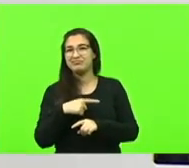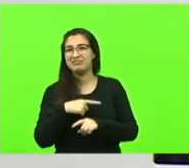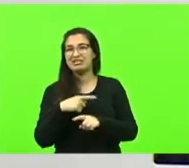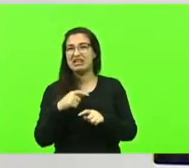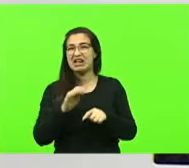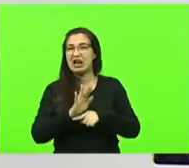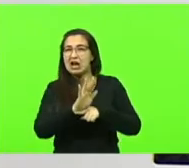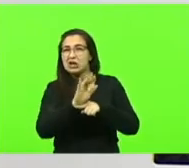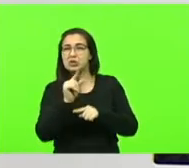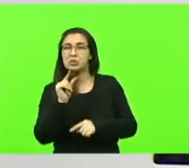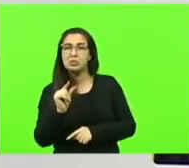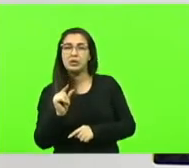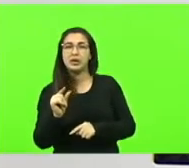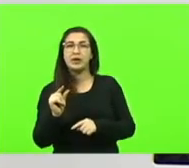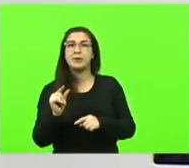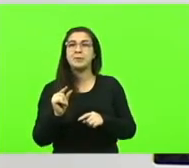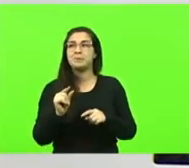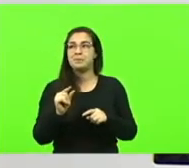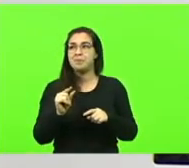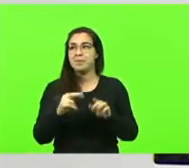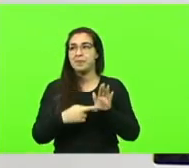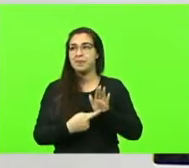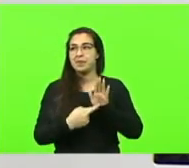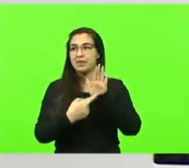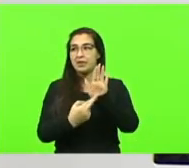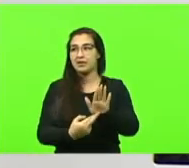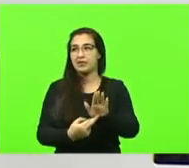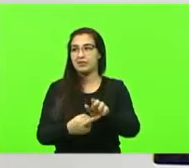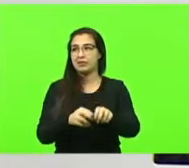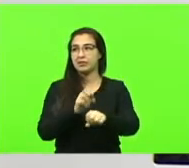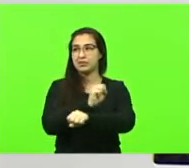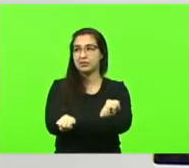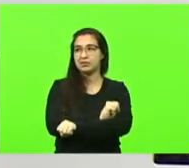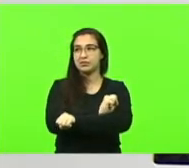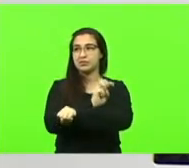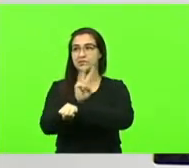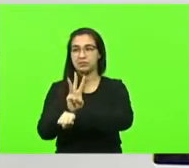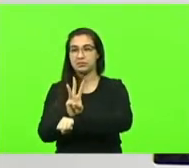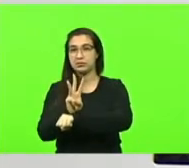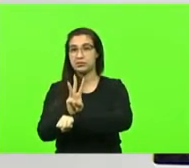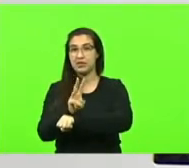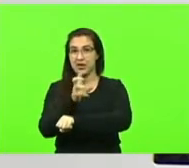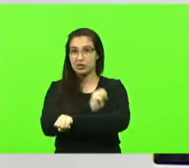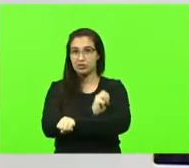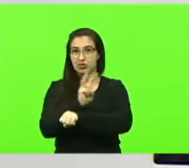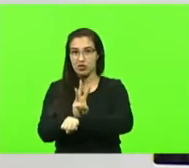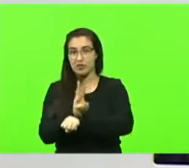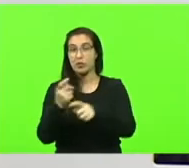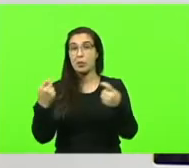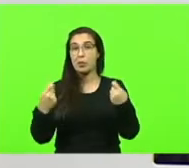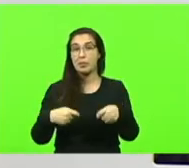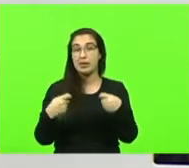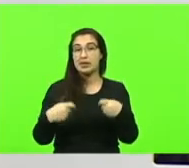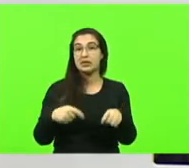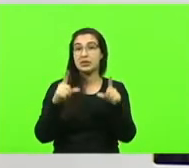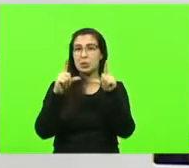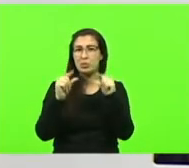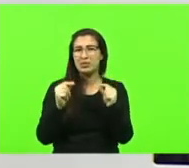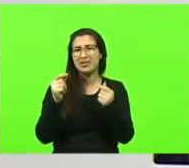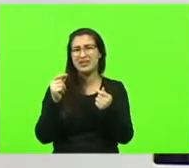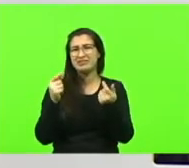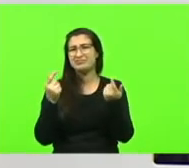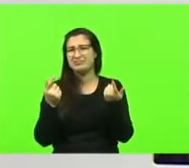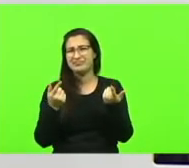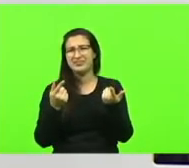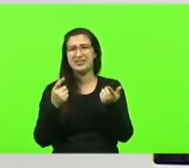seguinte, que o software tem que ter o tio um pouquinho menos à esquerda do que... Essas questões só